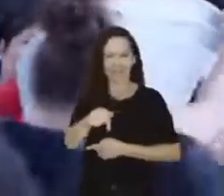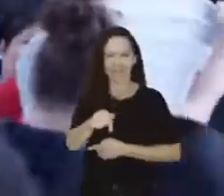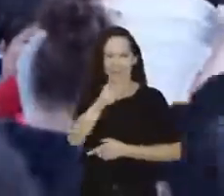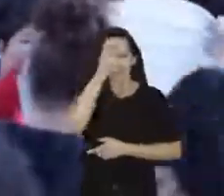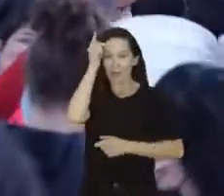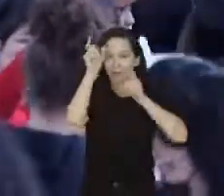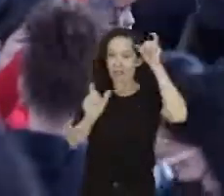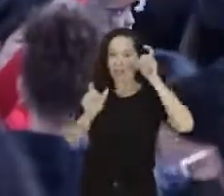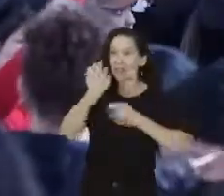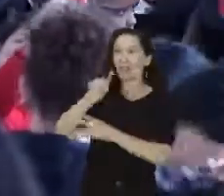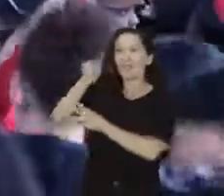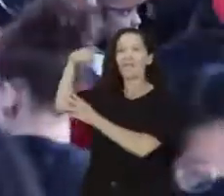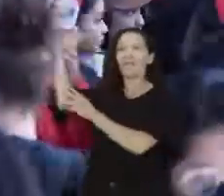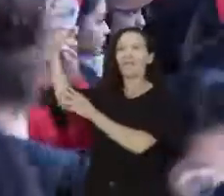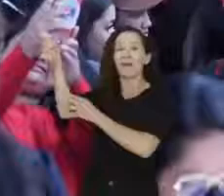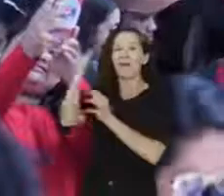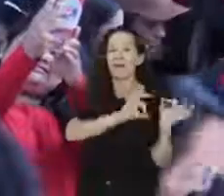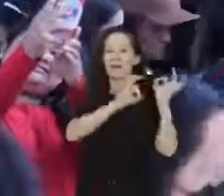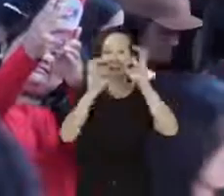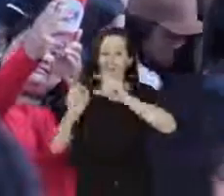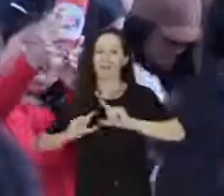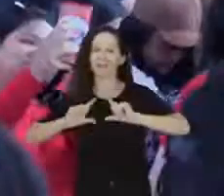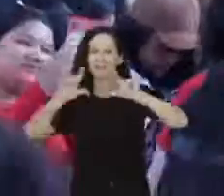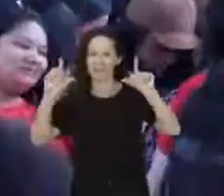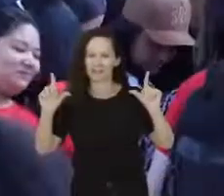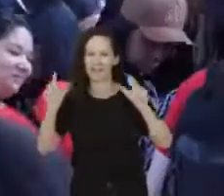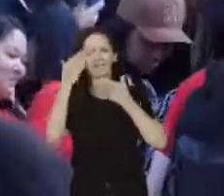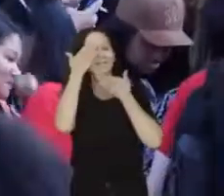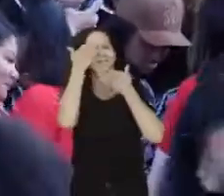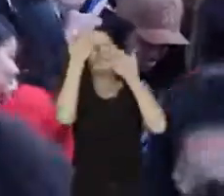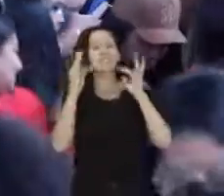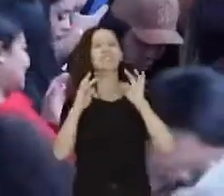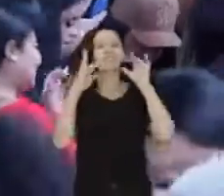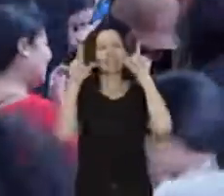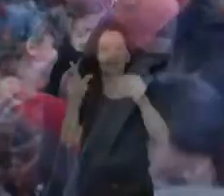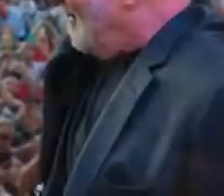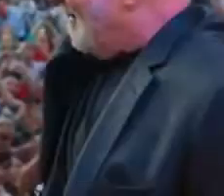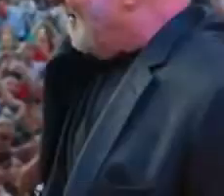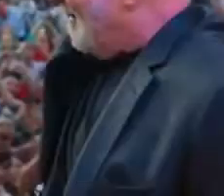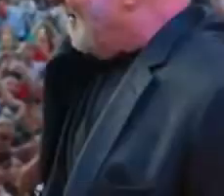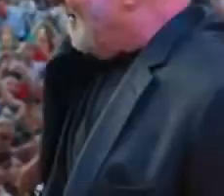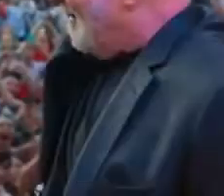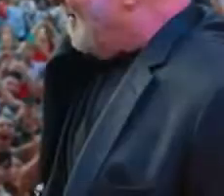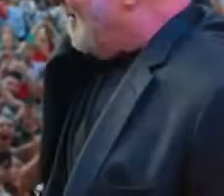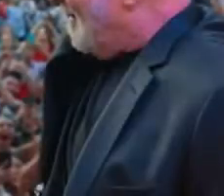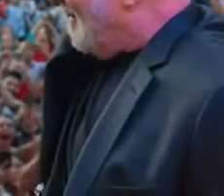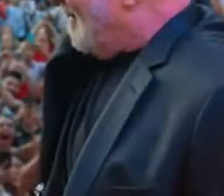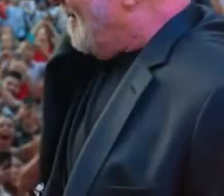fora no telão. Muito obrigada a todo mundo. Queria...